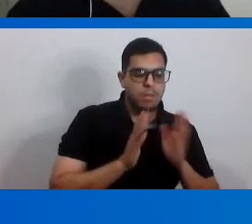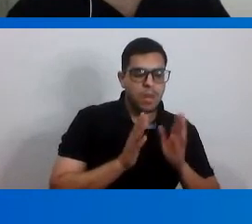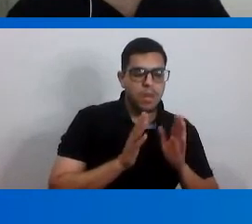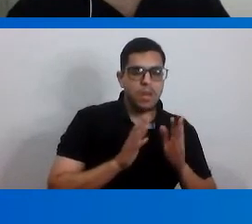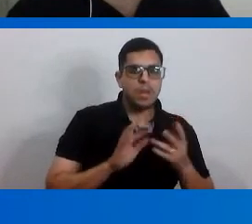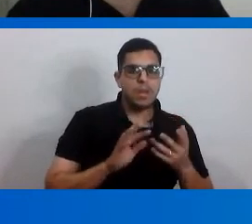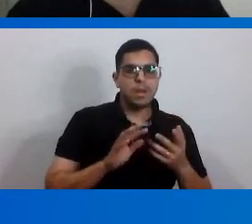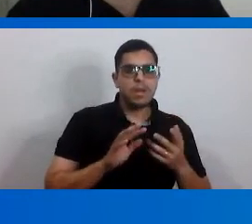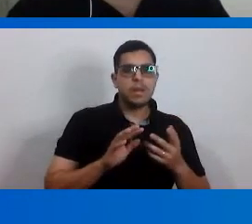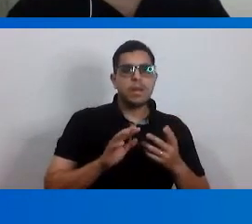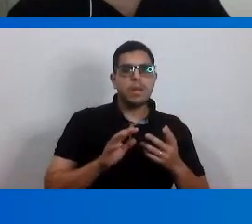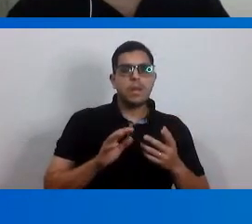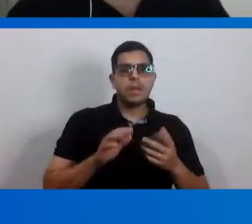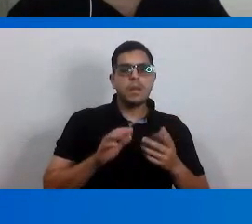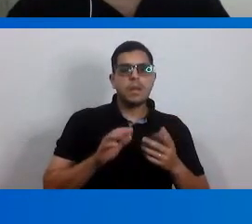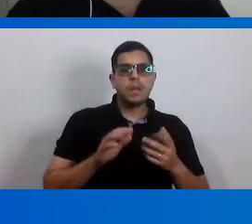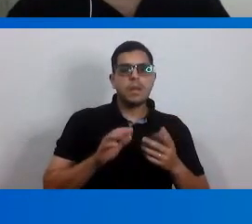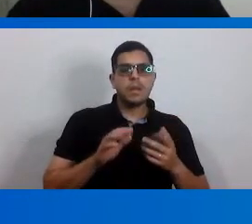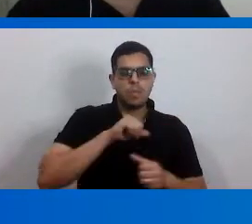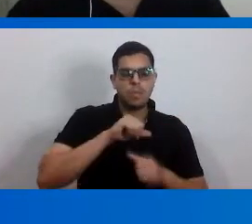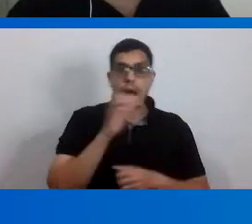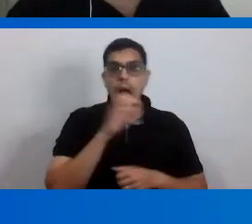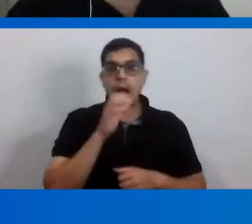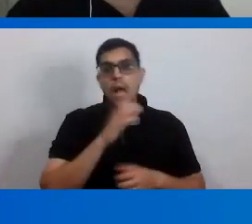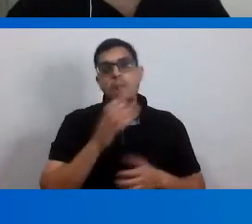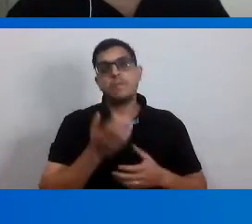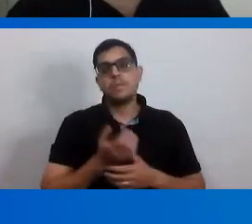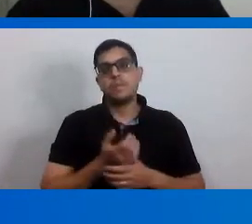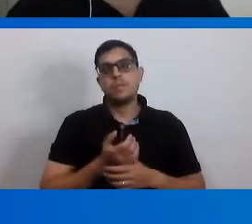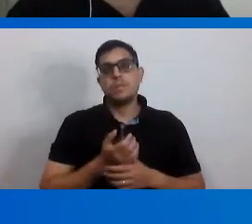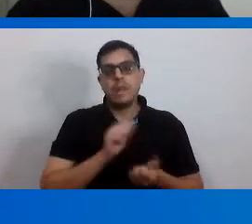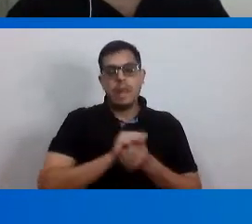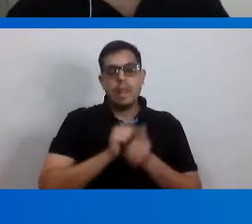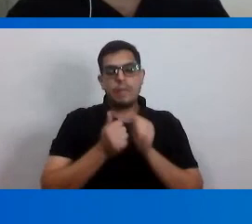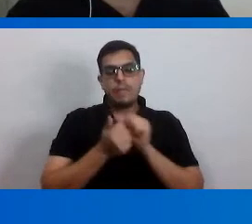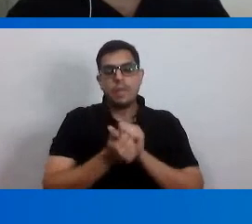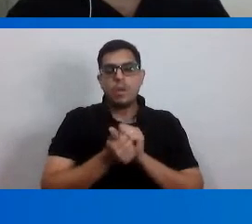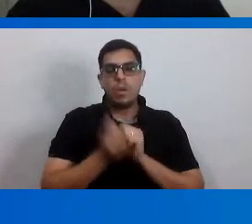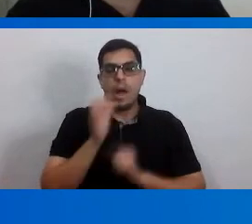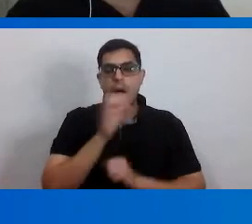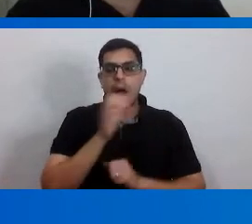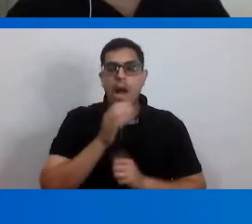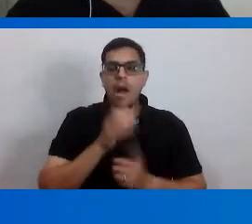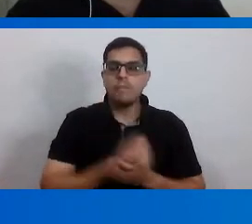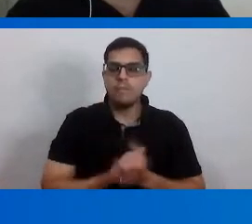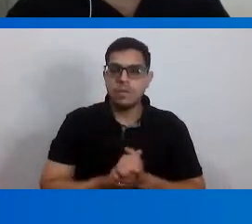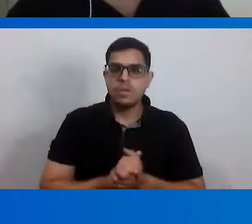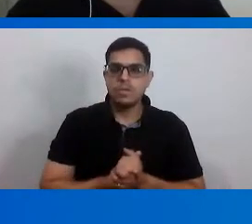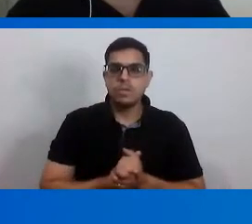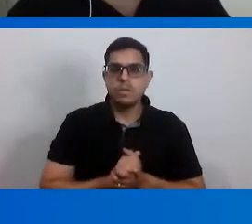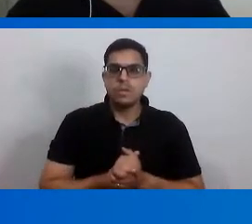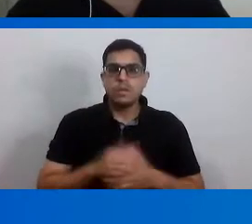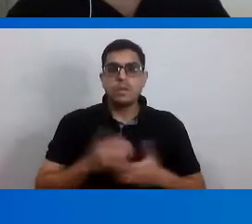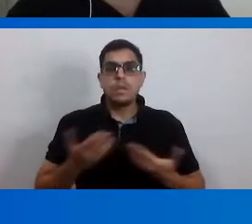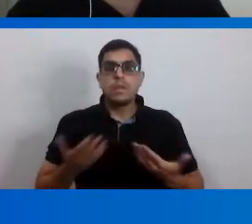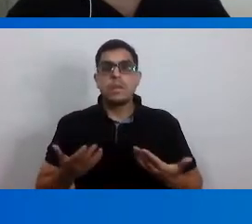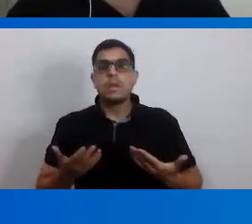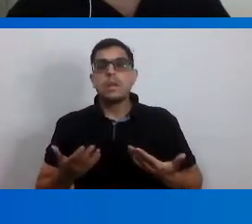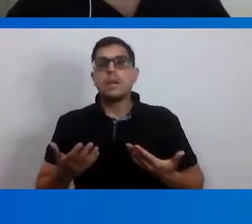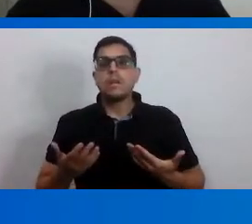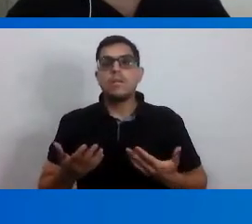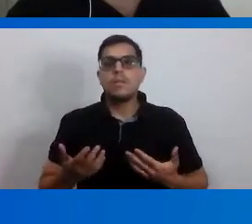a gente gerasse um improviso e gerar-se uma uma possibilidade mais emergencial mesmo e que conseguiu